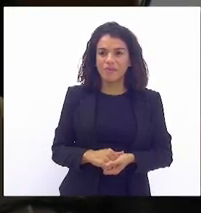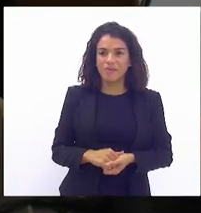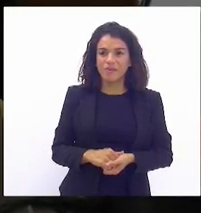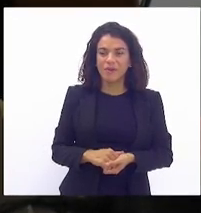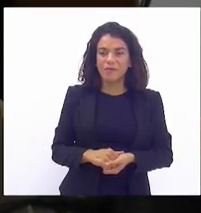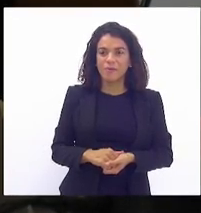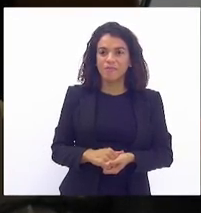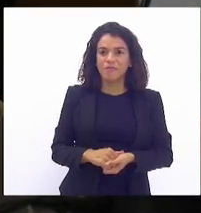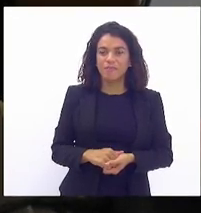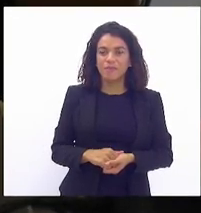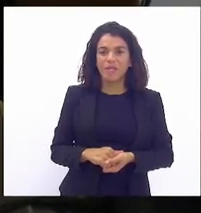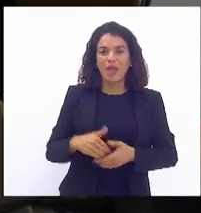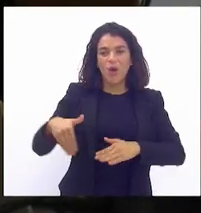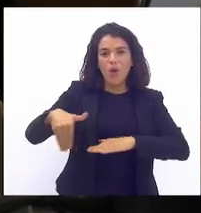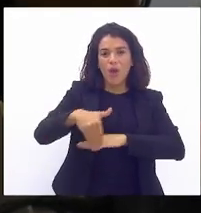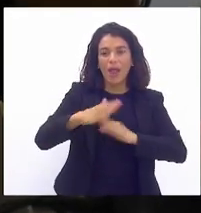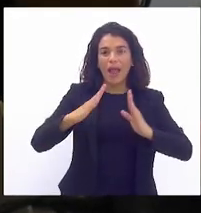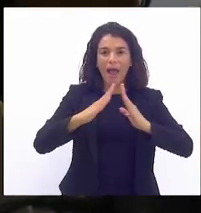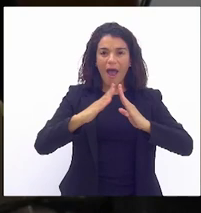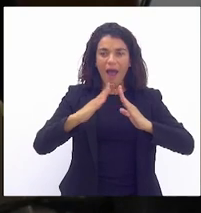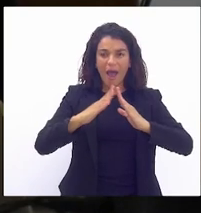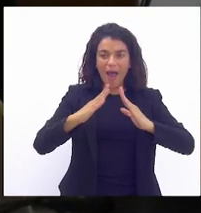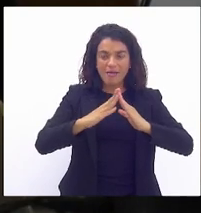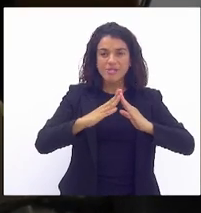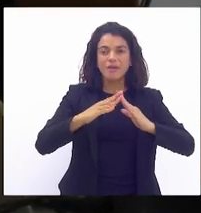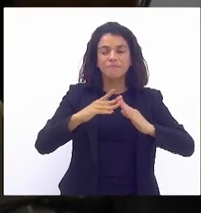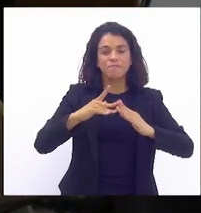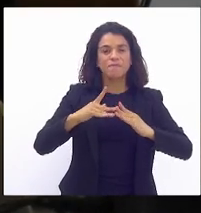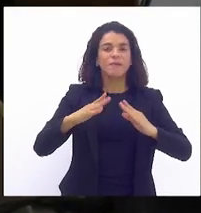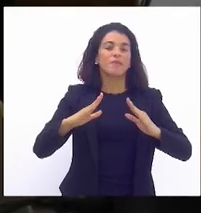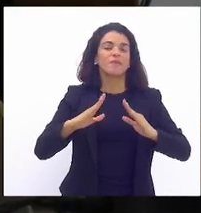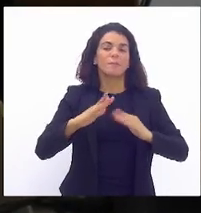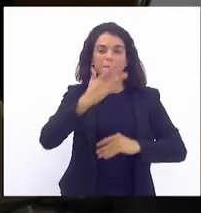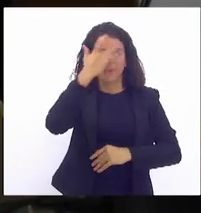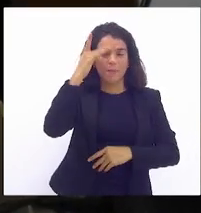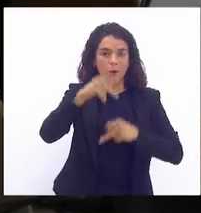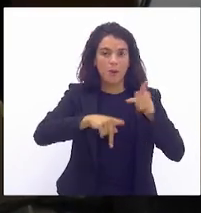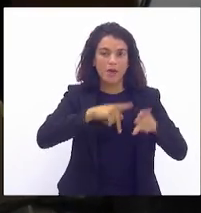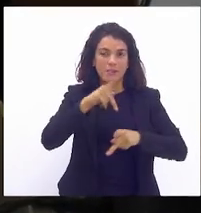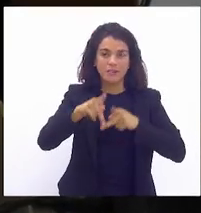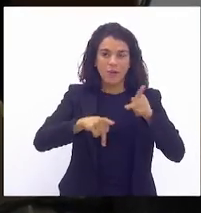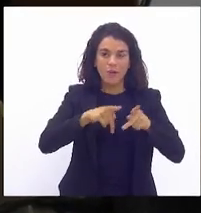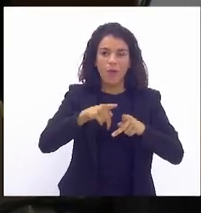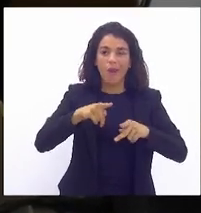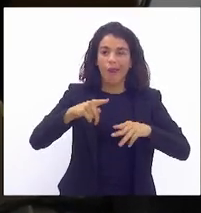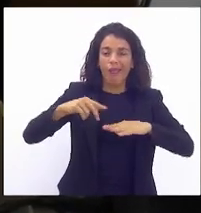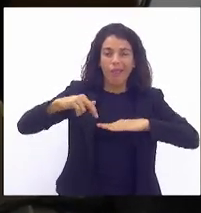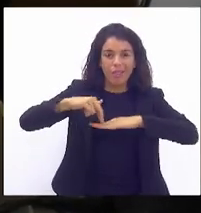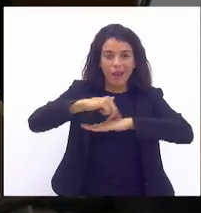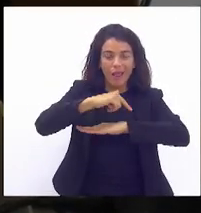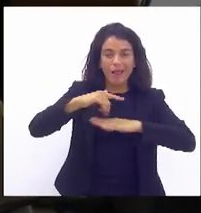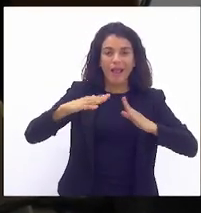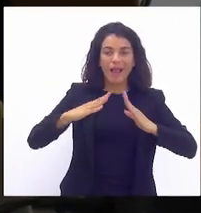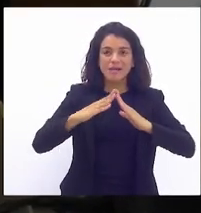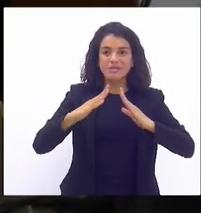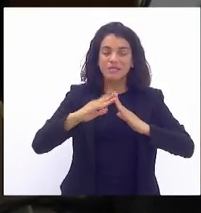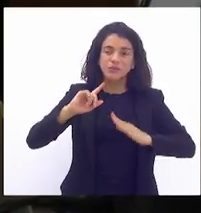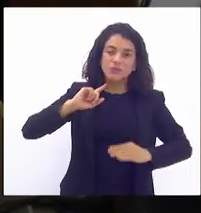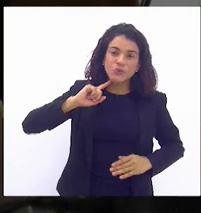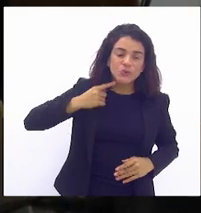varanda dos moradores de Volta Redonda, ficou duas semanas sem entrar em casa, a quantidade